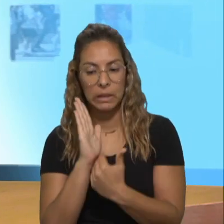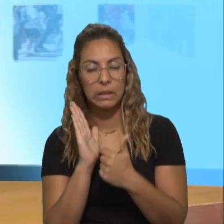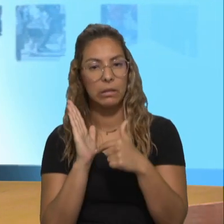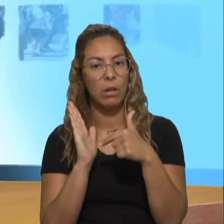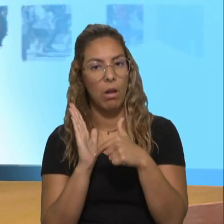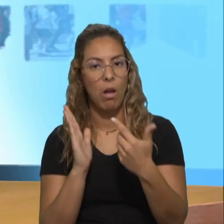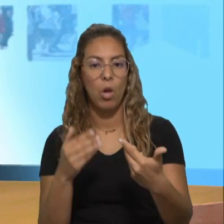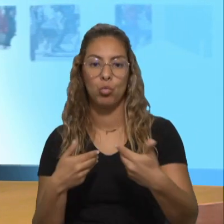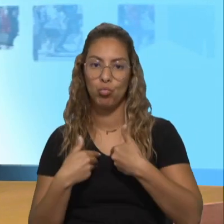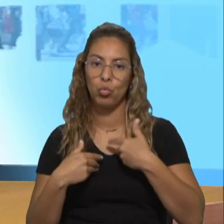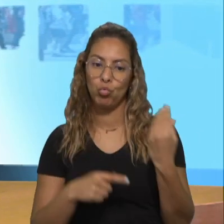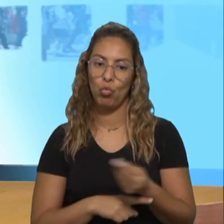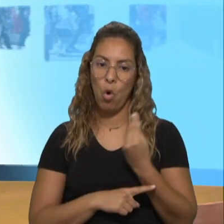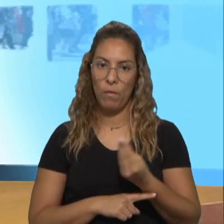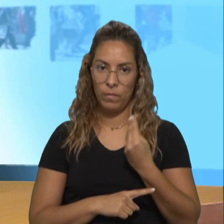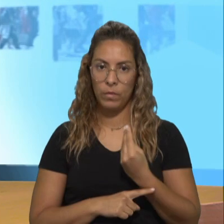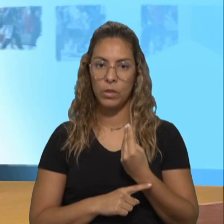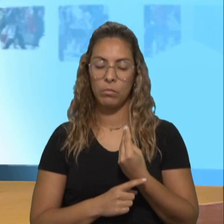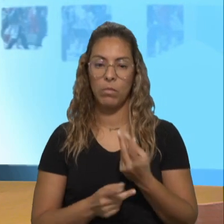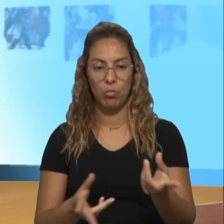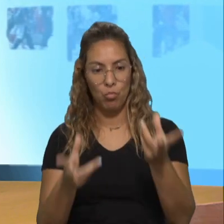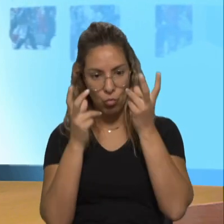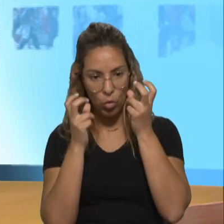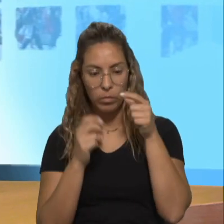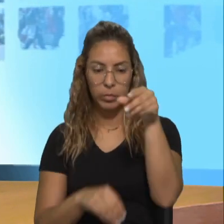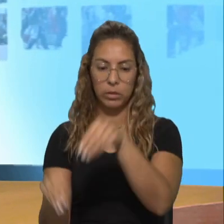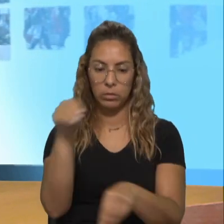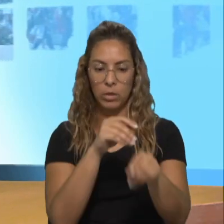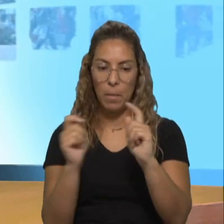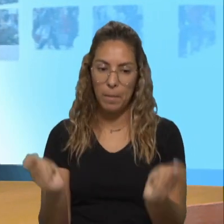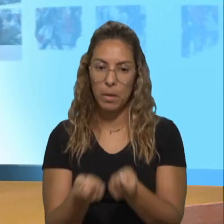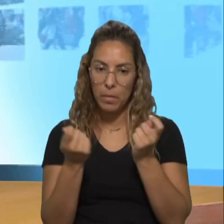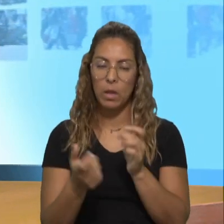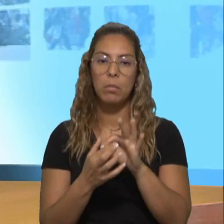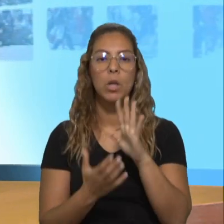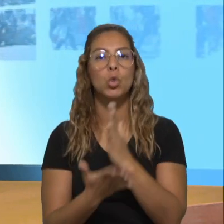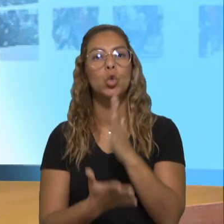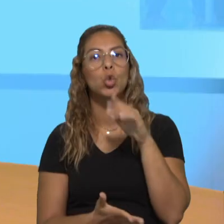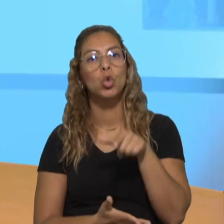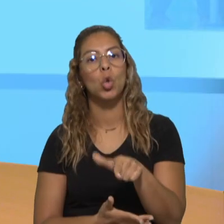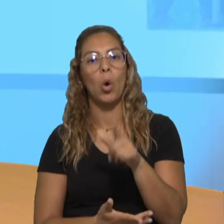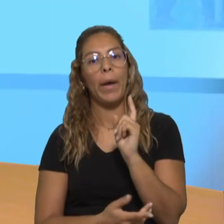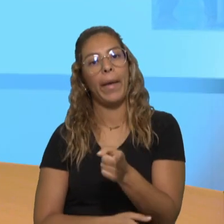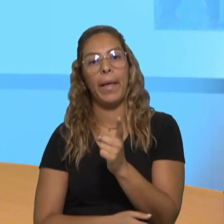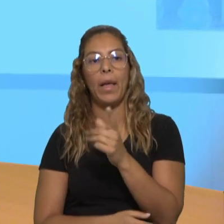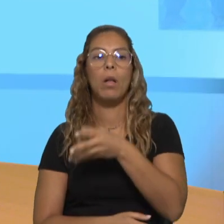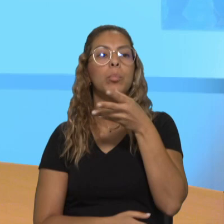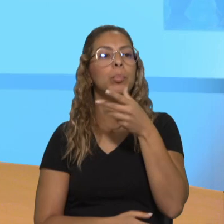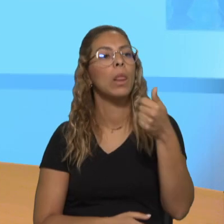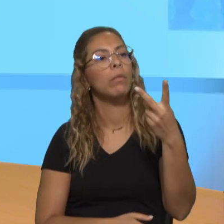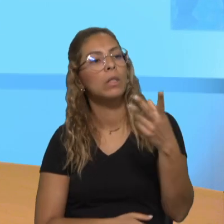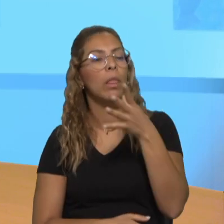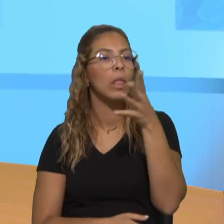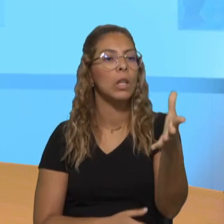jovens, de facto, assimilem esta campanha eleitoral, mas que não se deixem ficar só por aquilo que é dito na televisão, ou